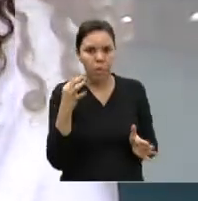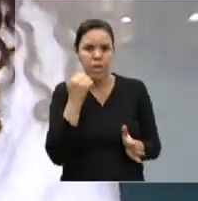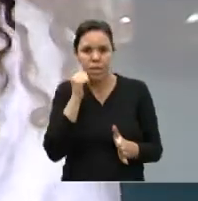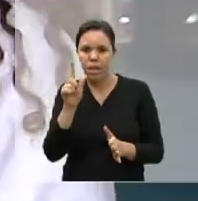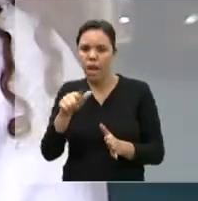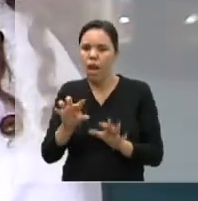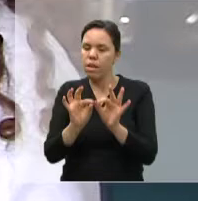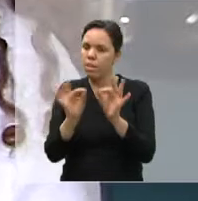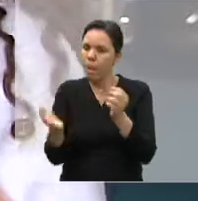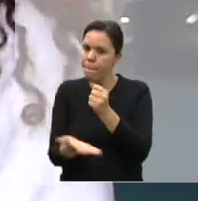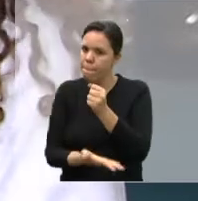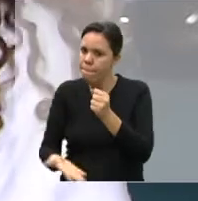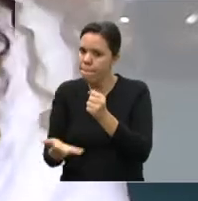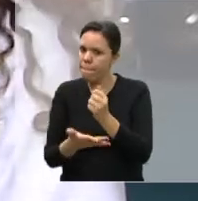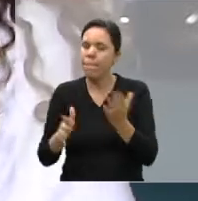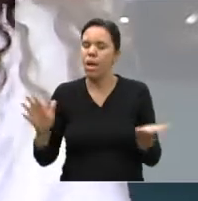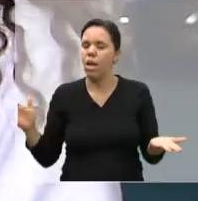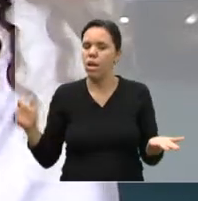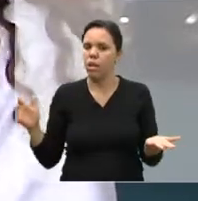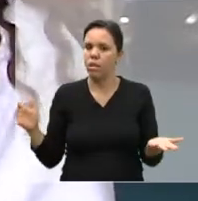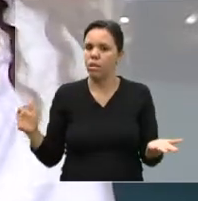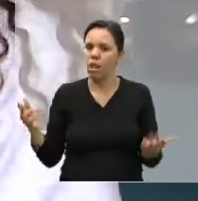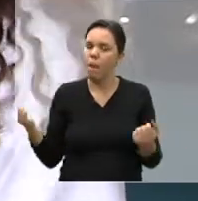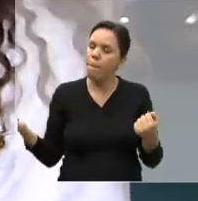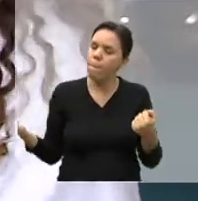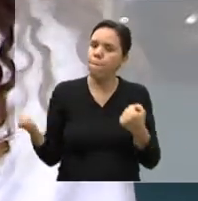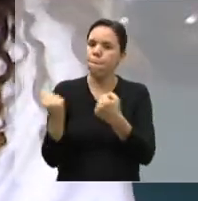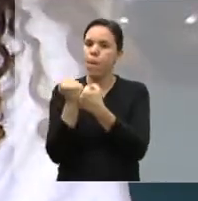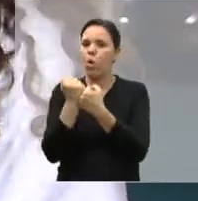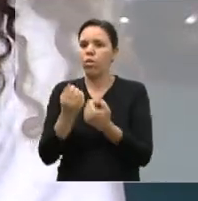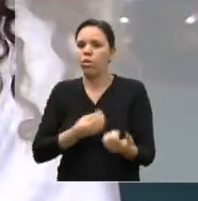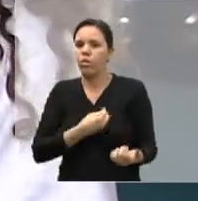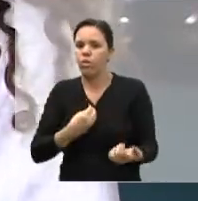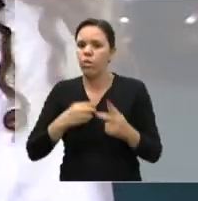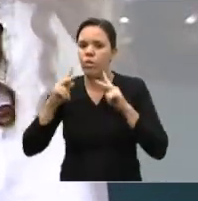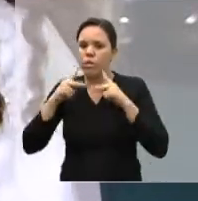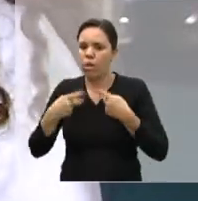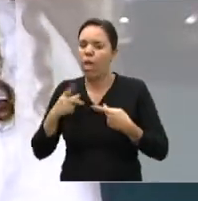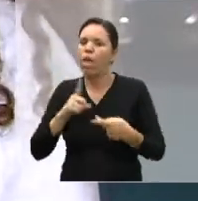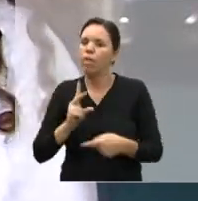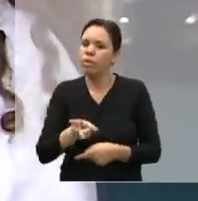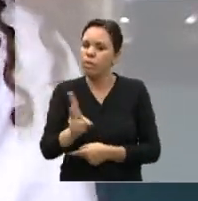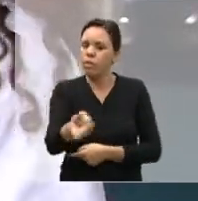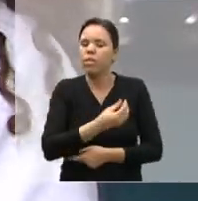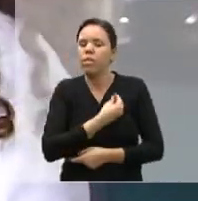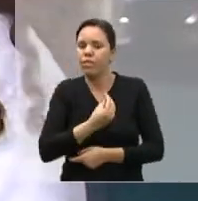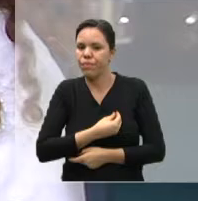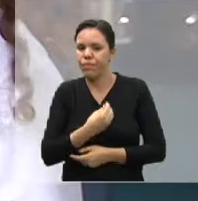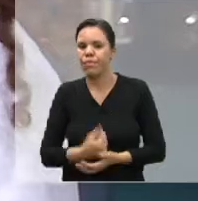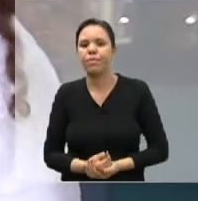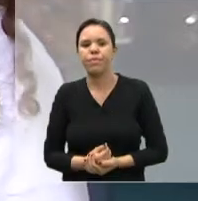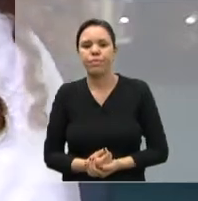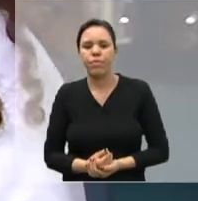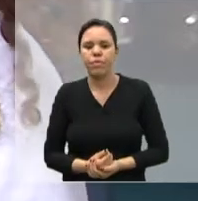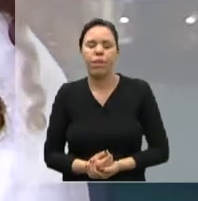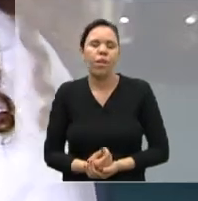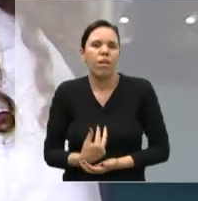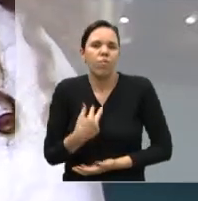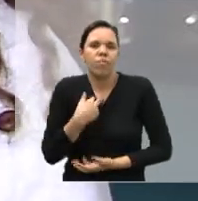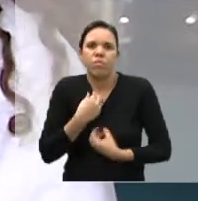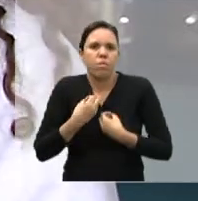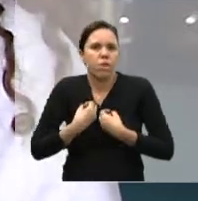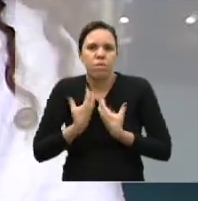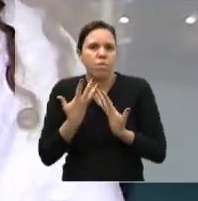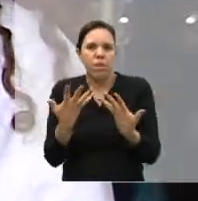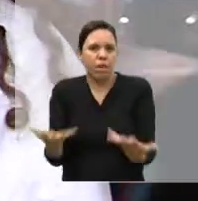mesmo a gente não querendo a ciência na nossa vida, a gente vive ela, é algo que está no nosso cotidiano. E não tenho palavras a dizer, ciência é